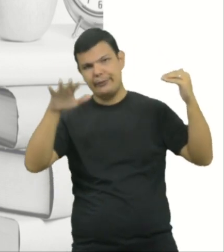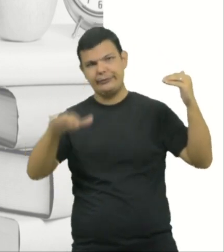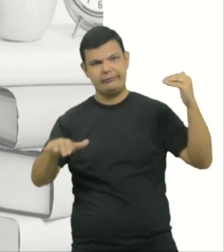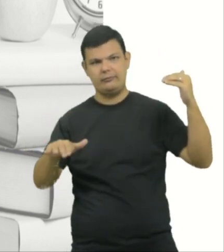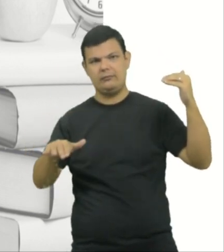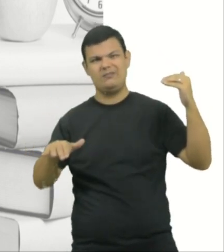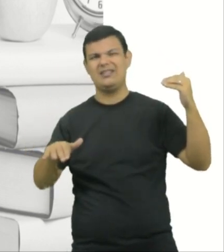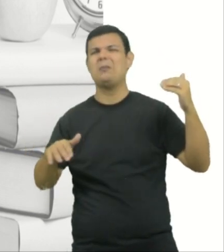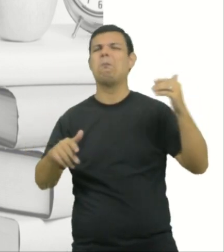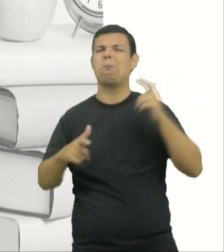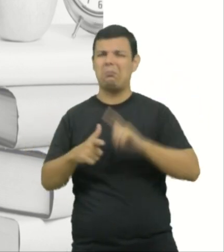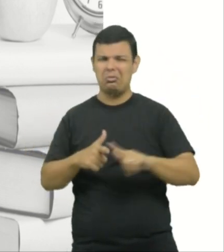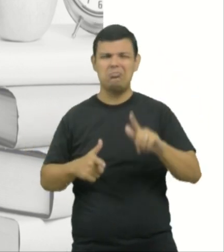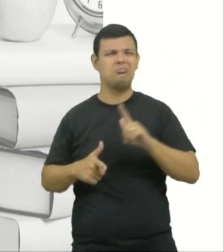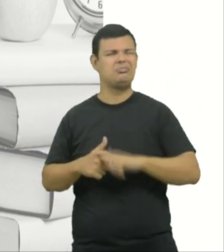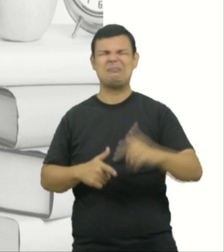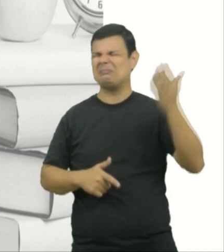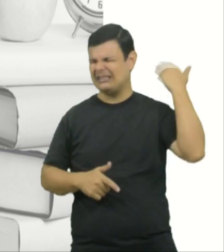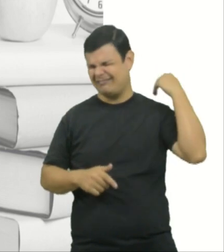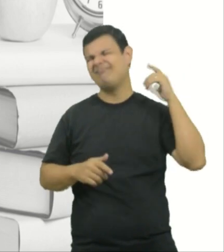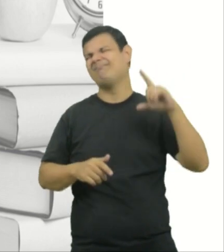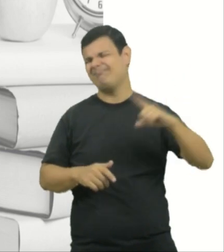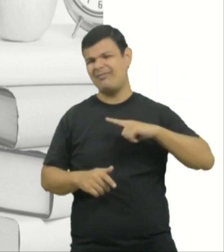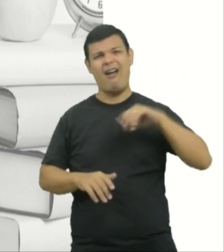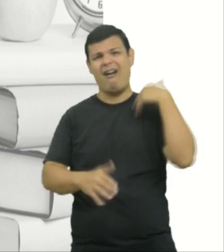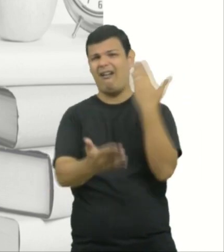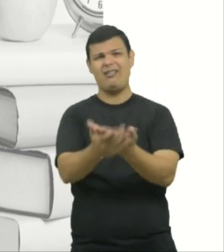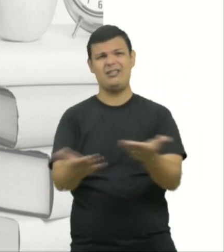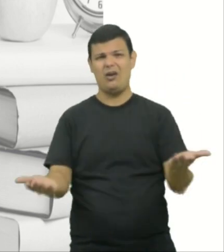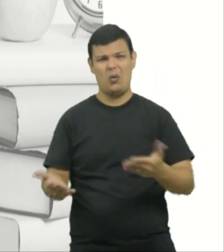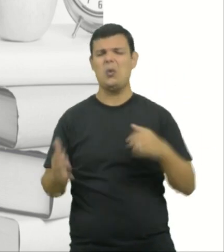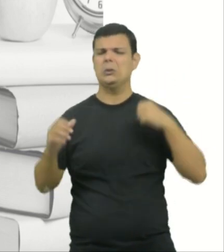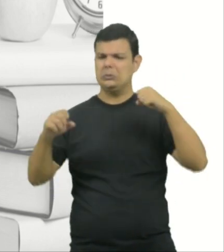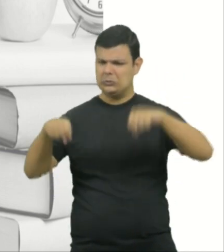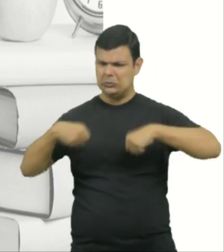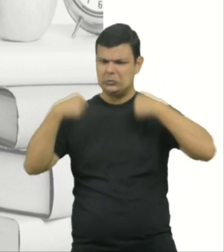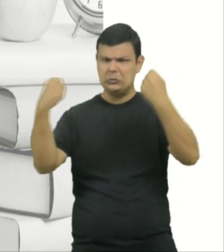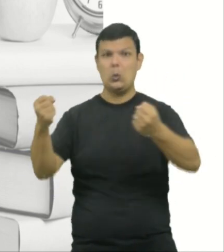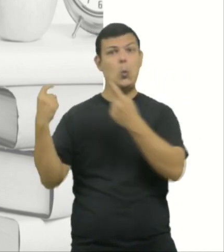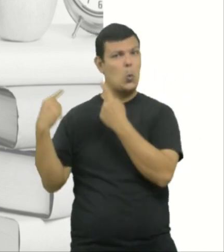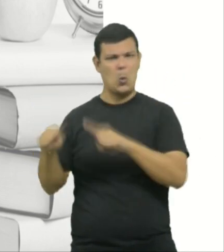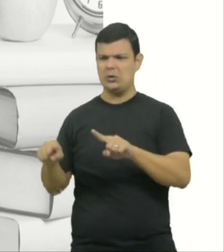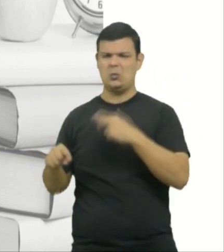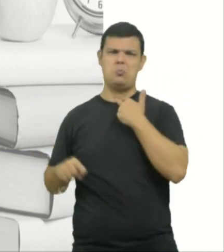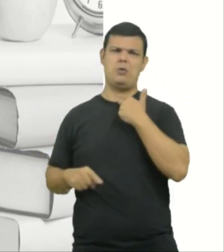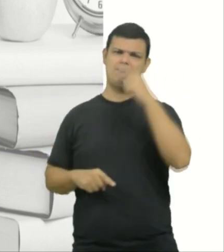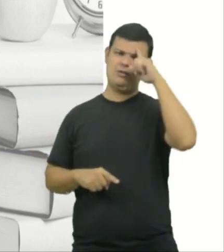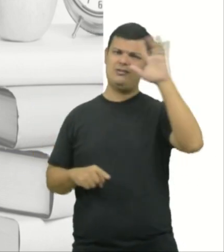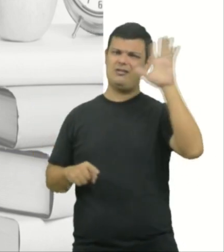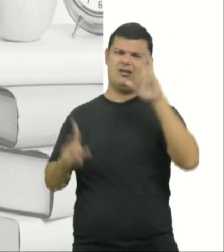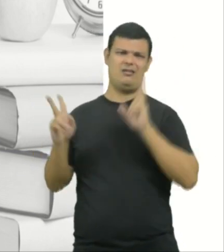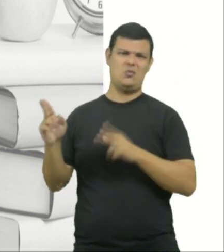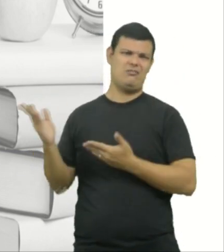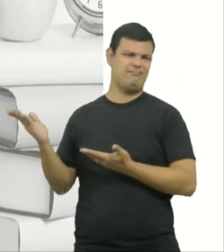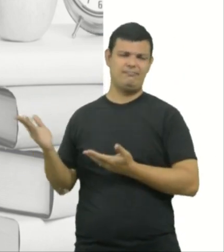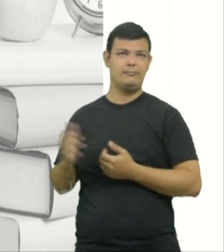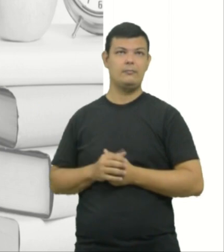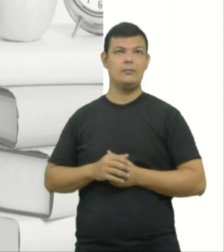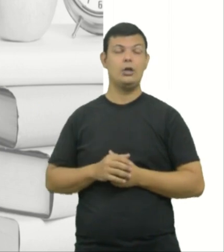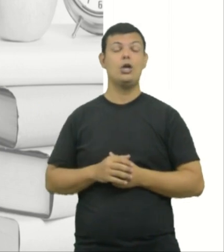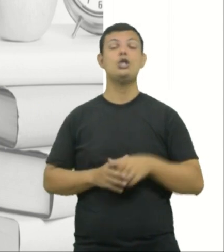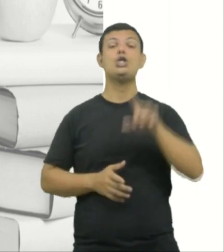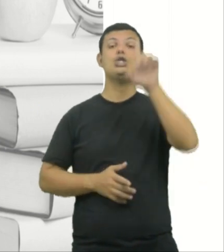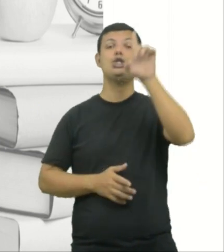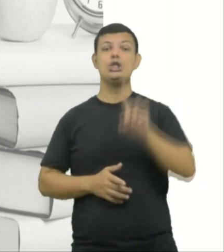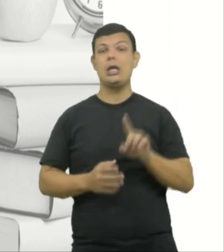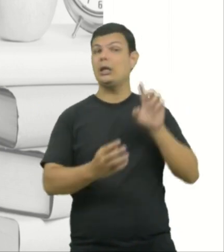problema muito sério que aconteceu no nosso país por muitos anos e até hoje ainda se luta contra isso. Ok? Vamos lá. Direito indígena é